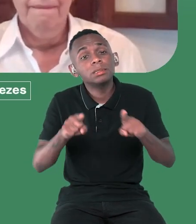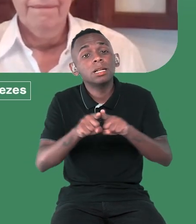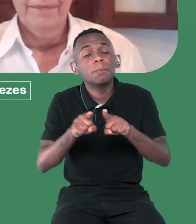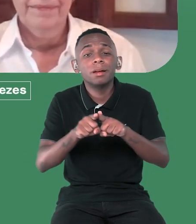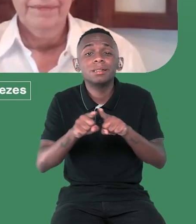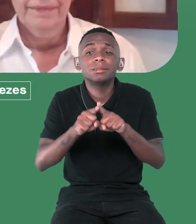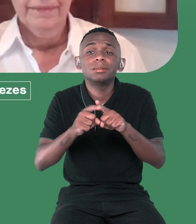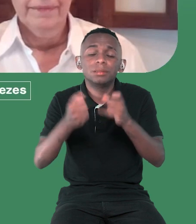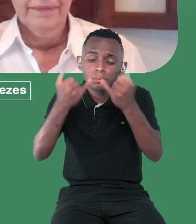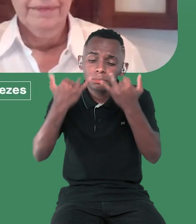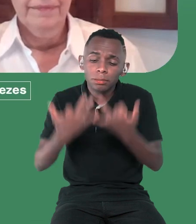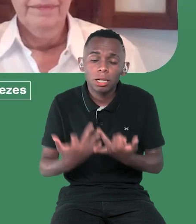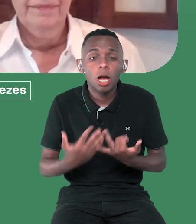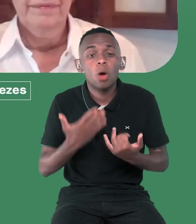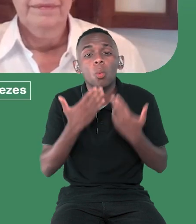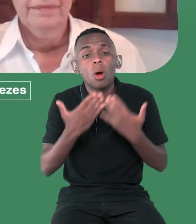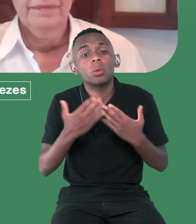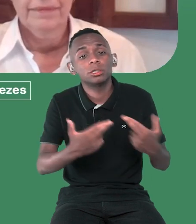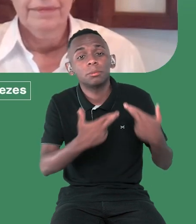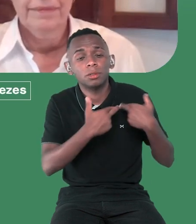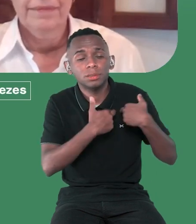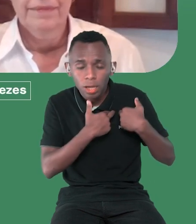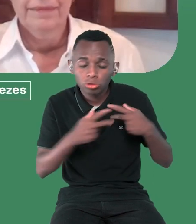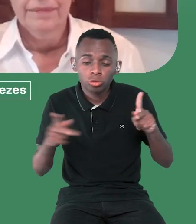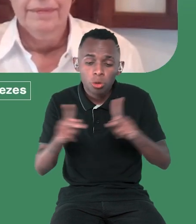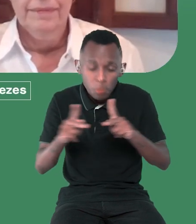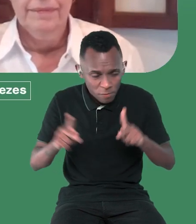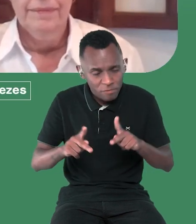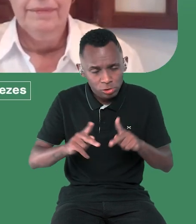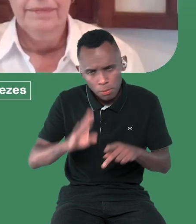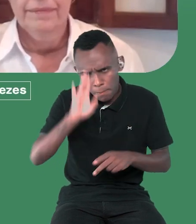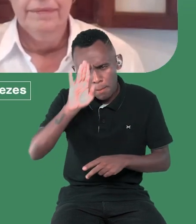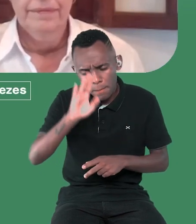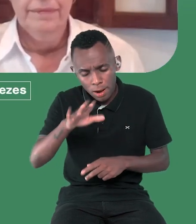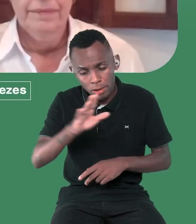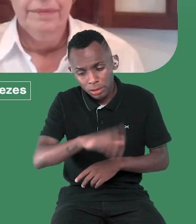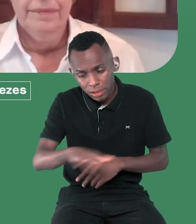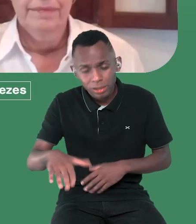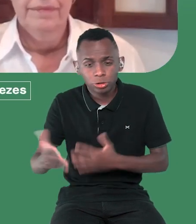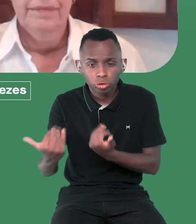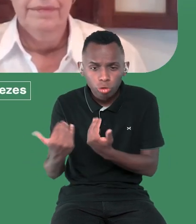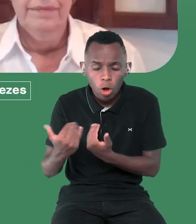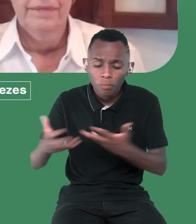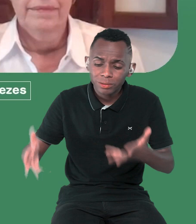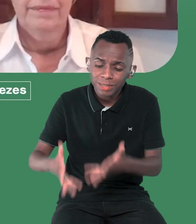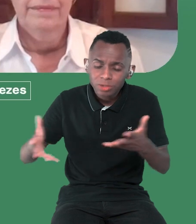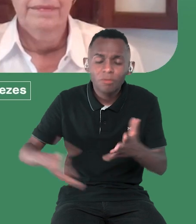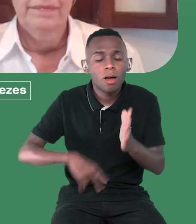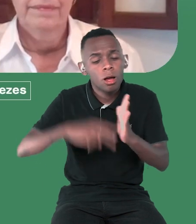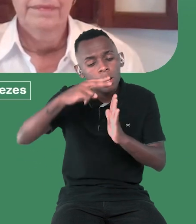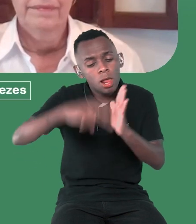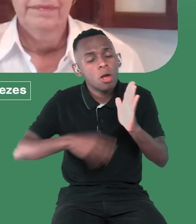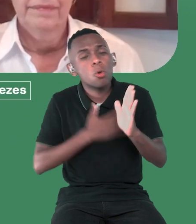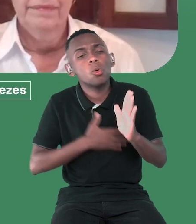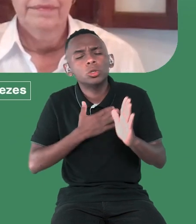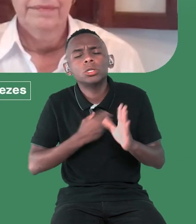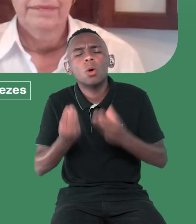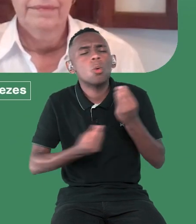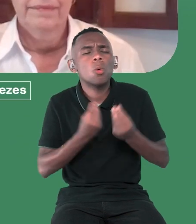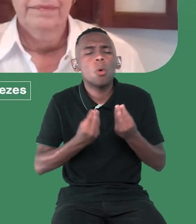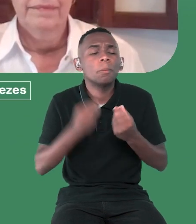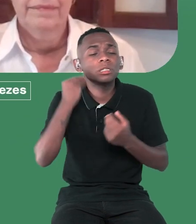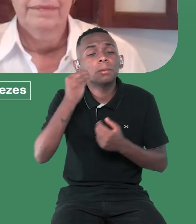desse papel do professor, né, sobretudo na literatura infanto-juvenil, para fazer as crianças gostarem de ler, né? Como é que foi com vocês